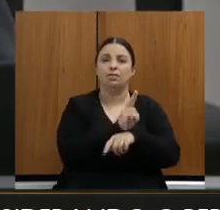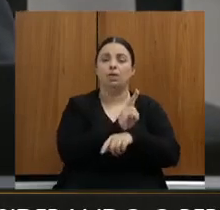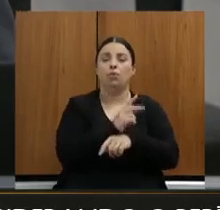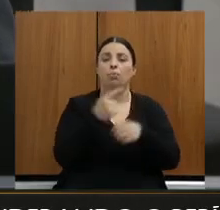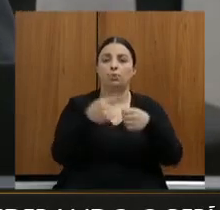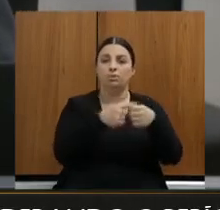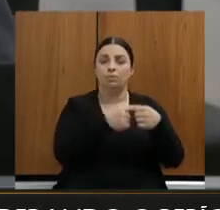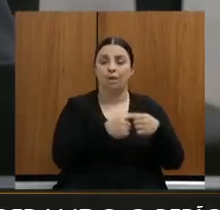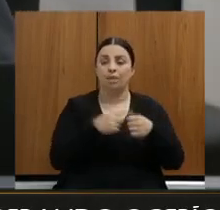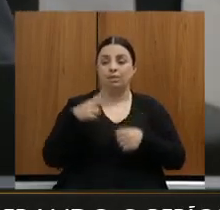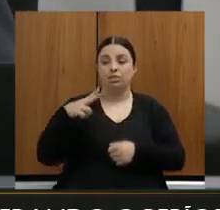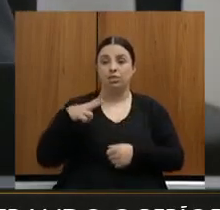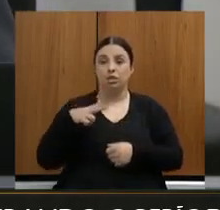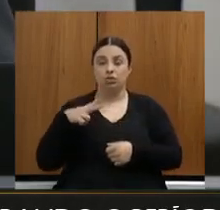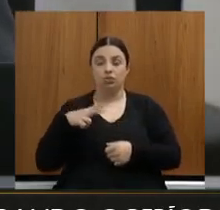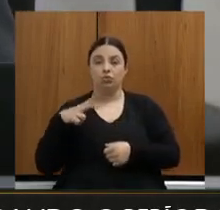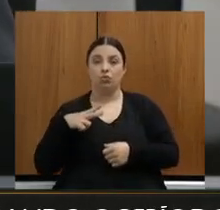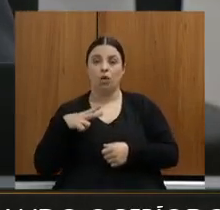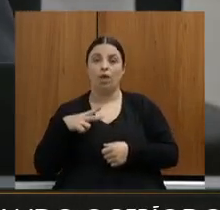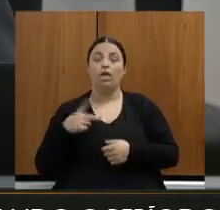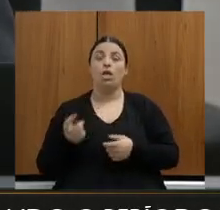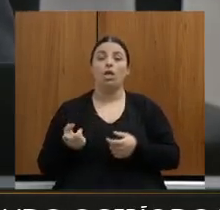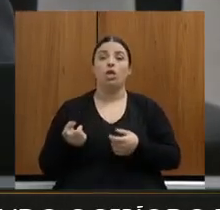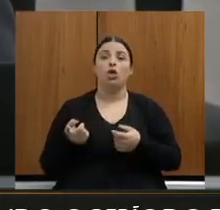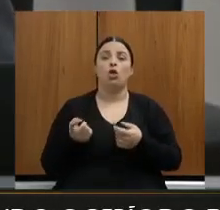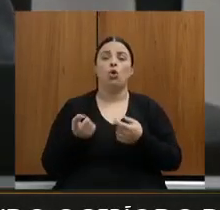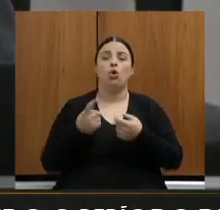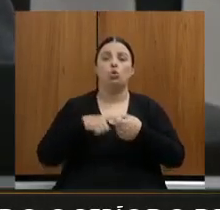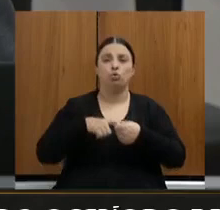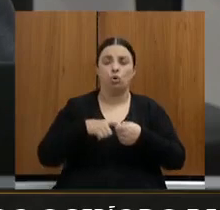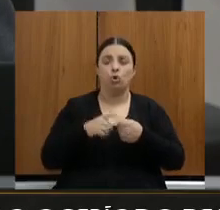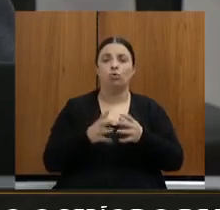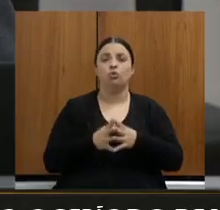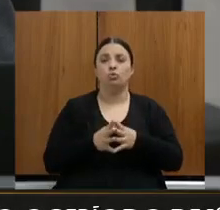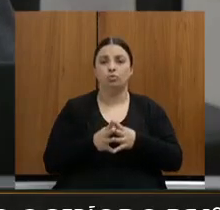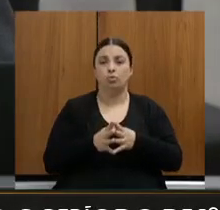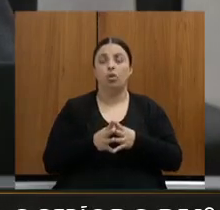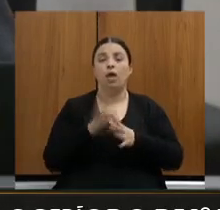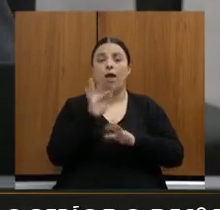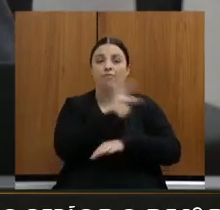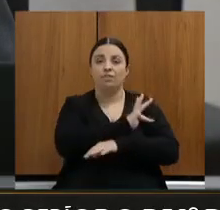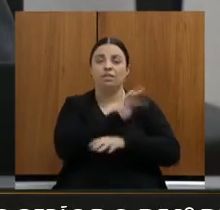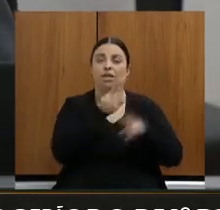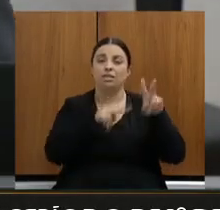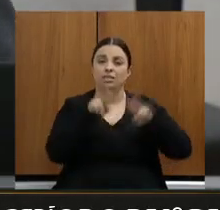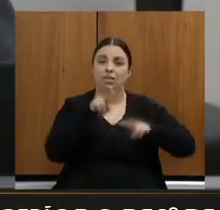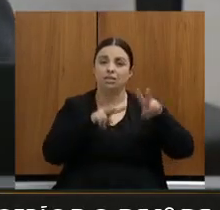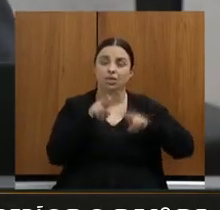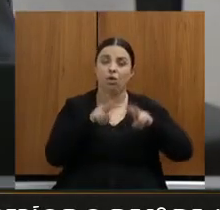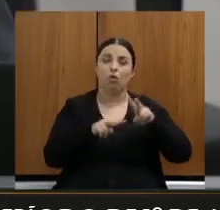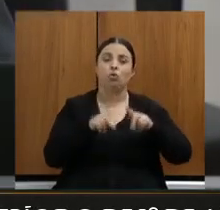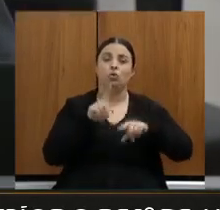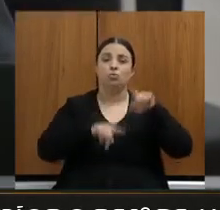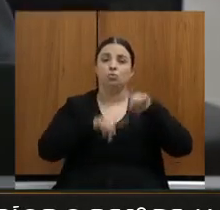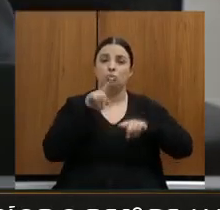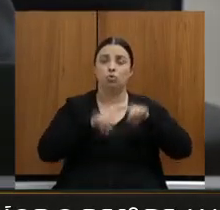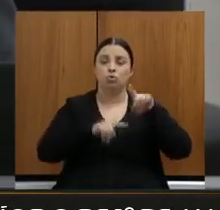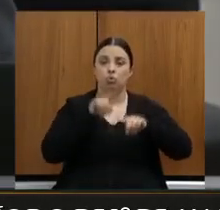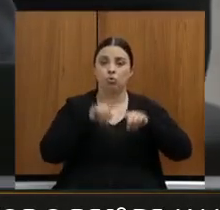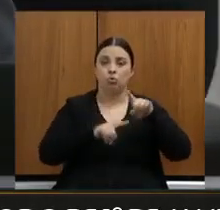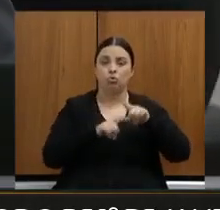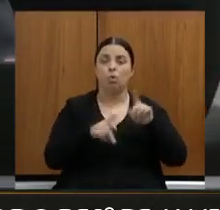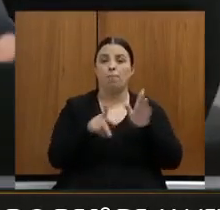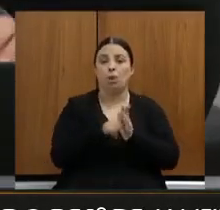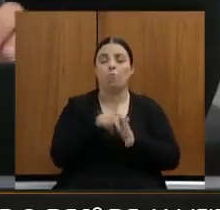e consórcios ao sistema Estadual de inspeção e fiscalização dos produtos de origem animal precisei